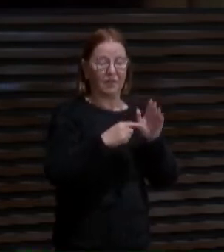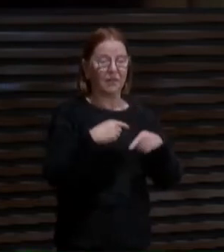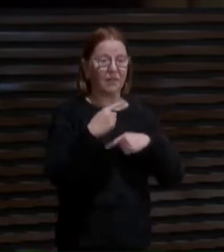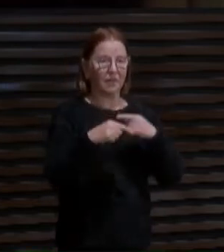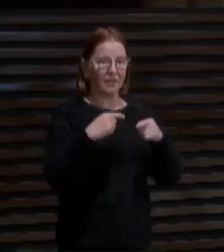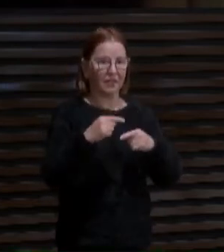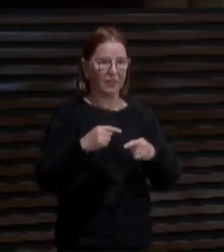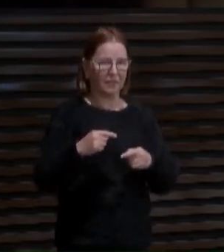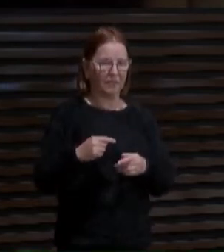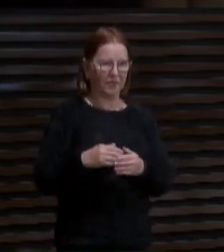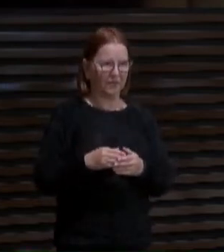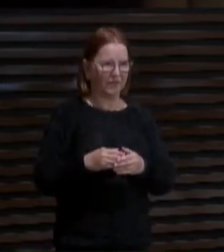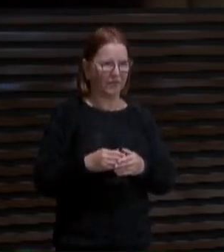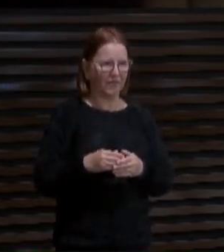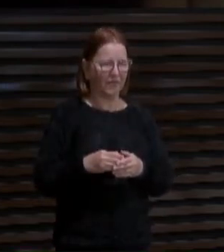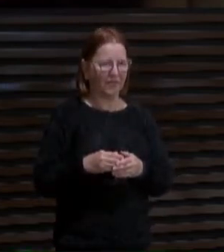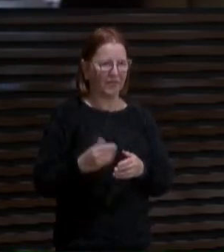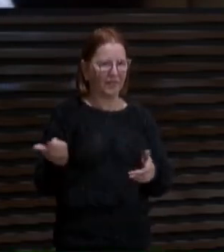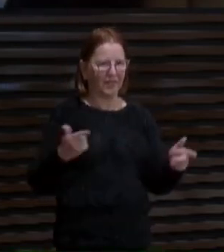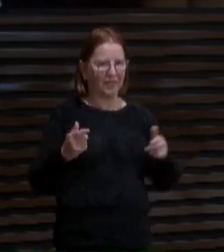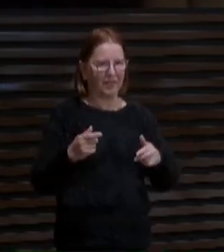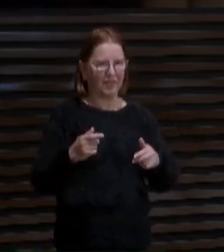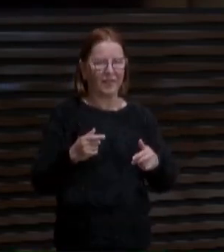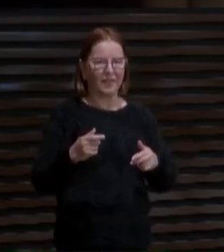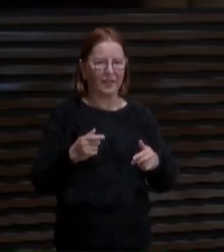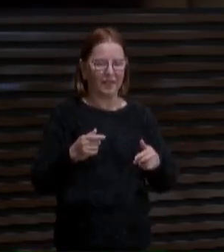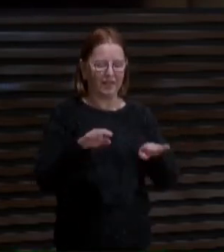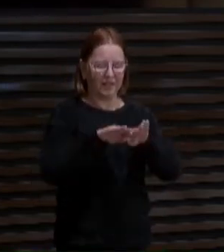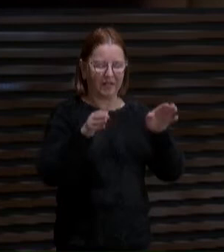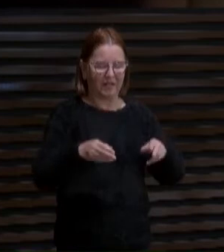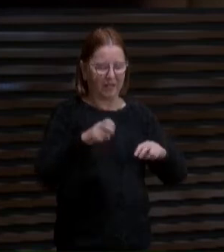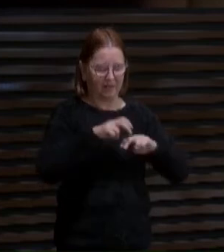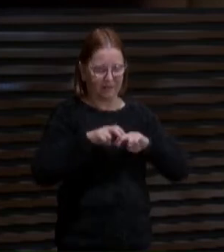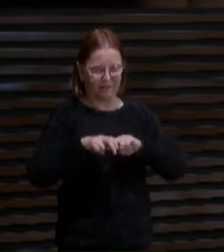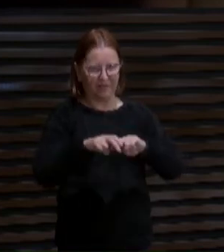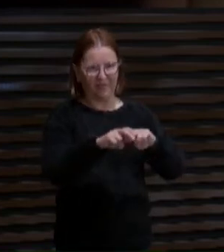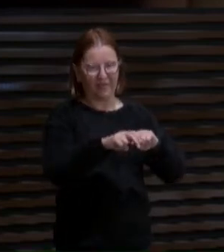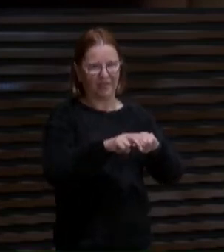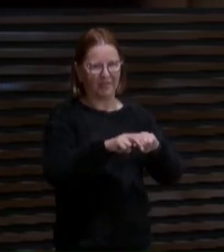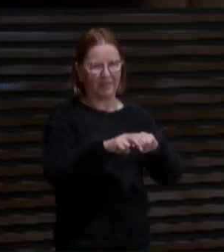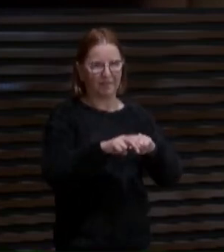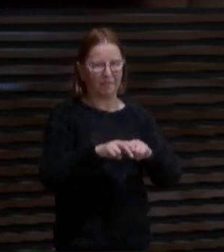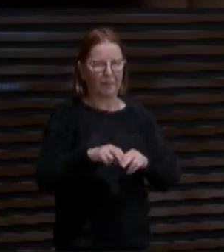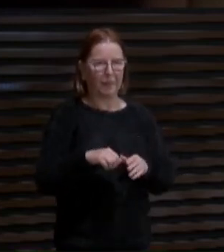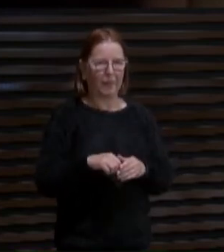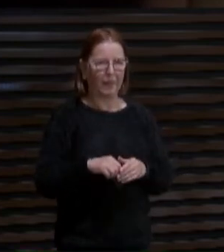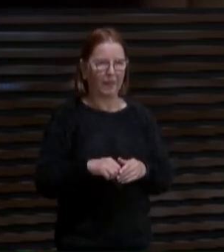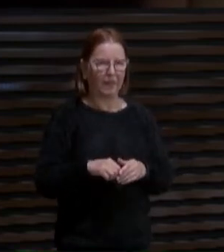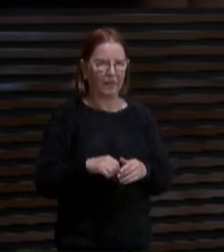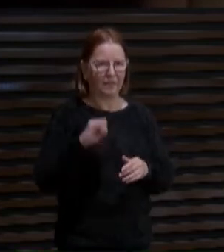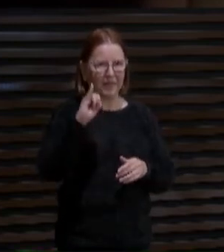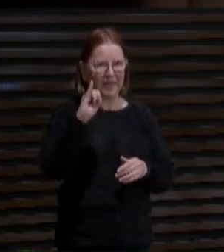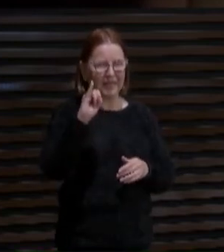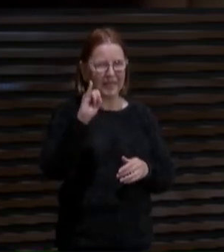os atores vieram sentaram na mesa teve a Isabela do Carmo foi a